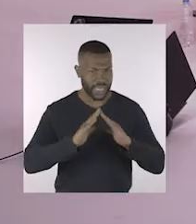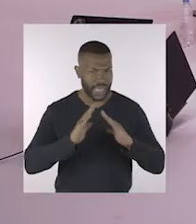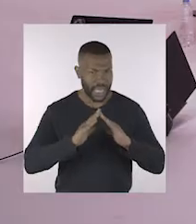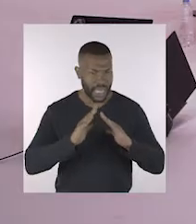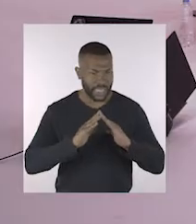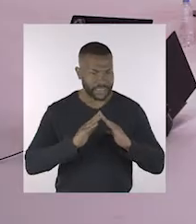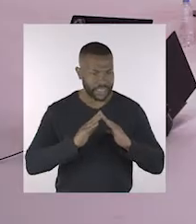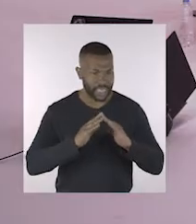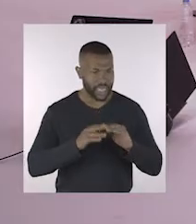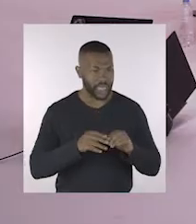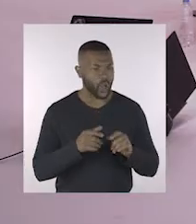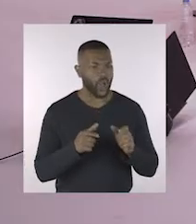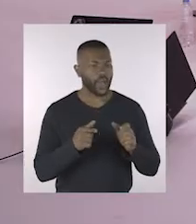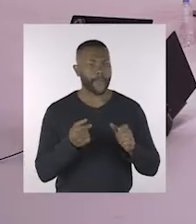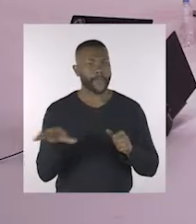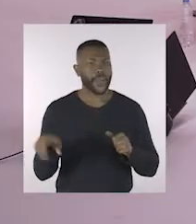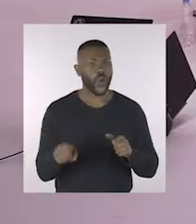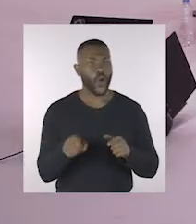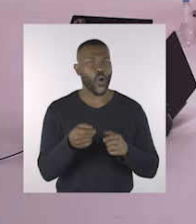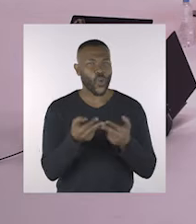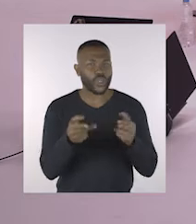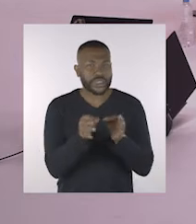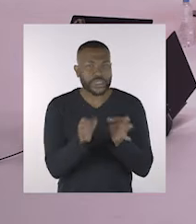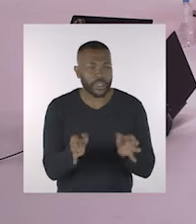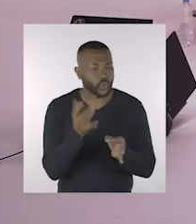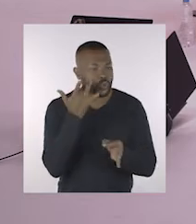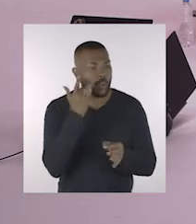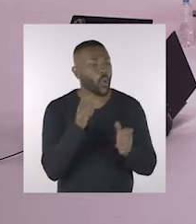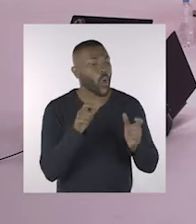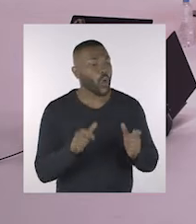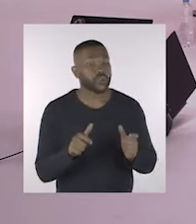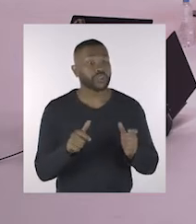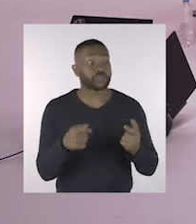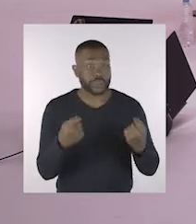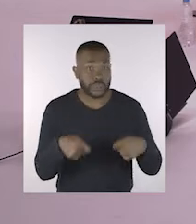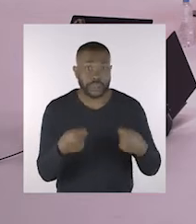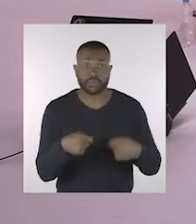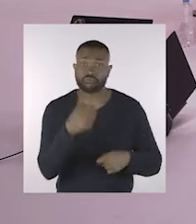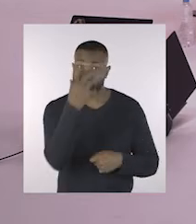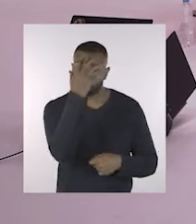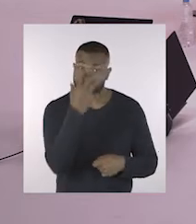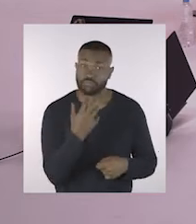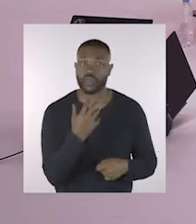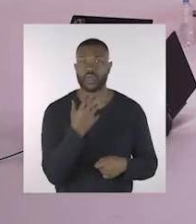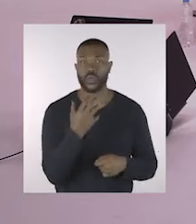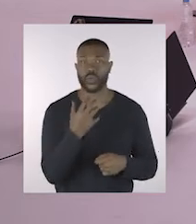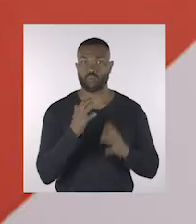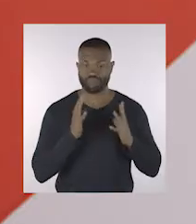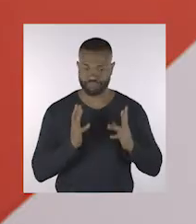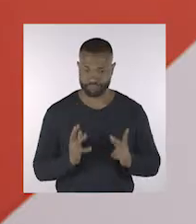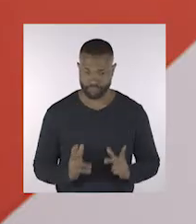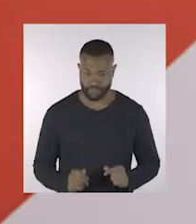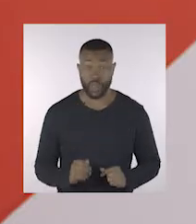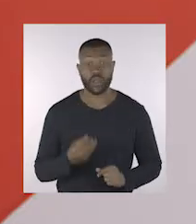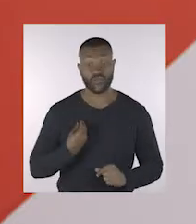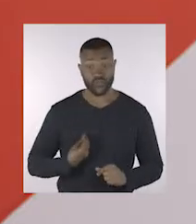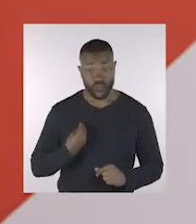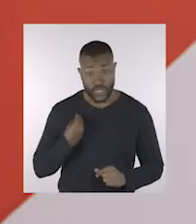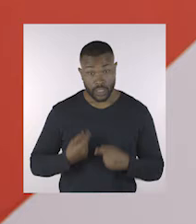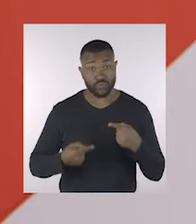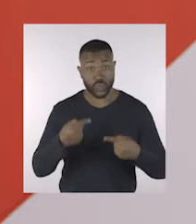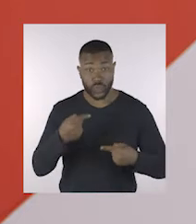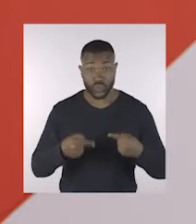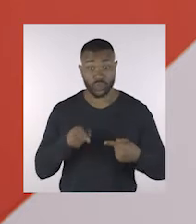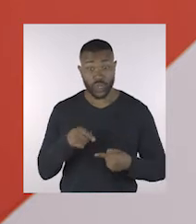casa com prego no bolso sem saber a origem desse prego e eu falei isso porque na vida pública é fundamental e eu sou daqueles que